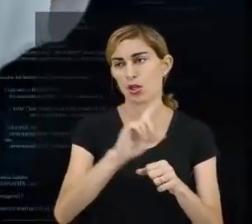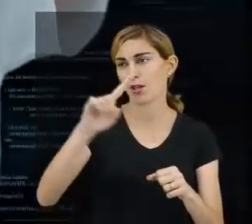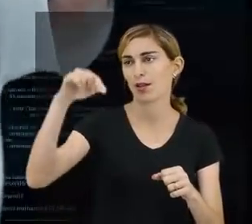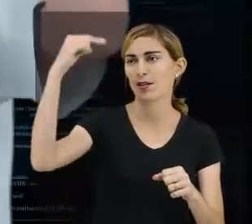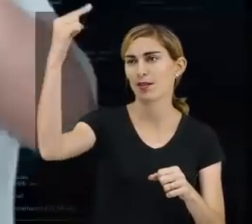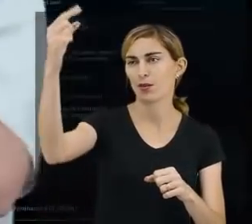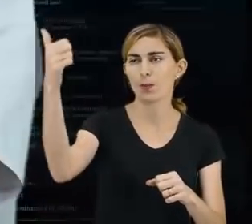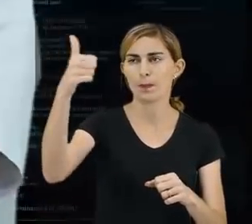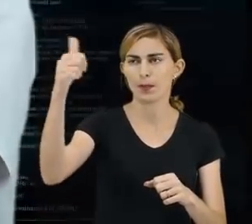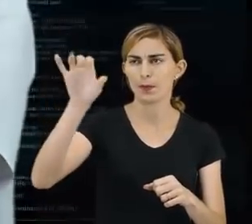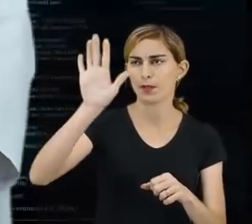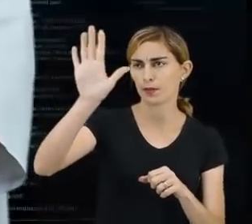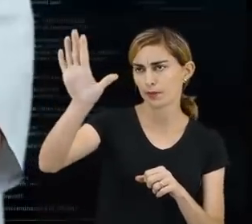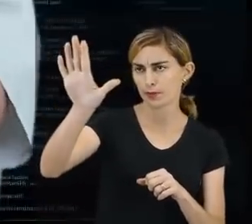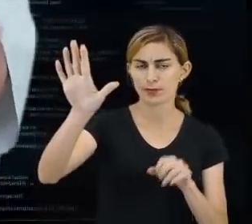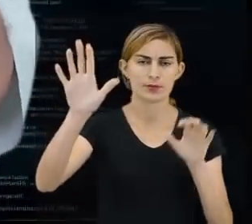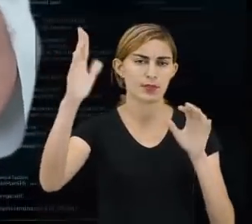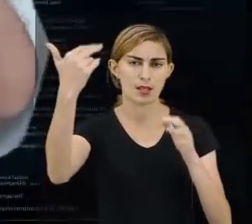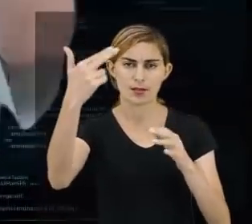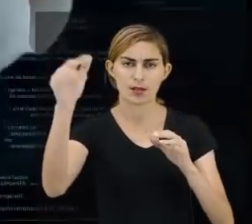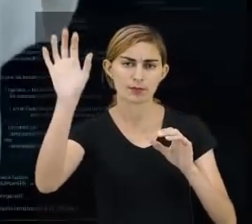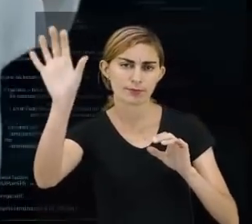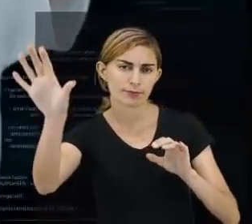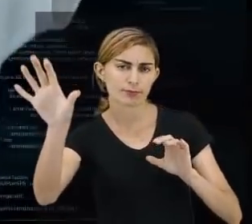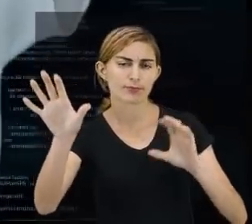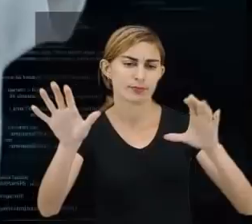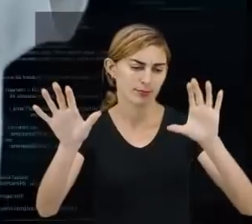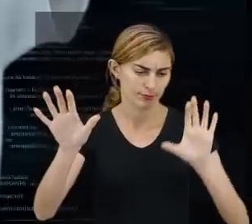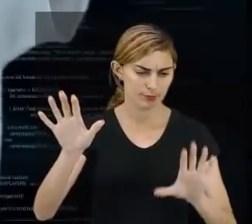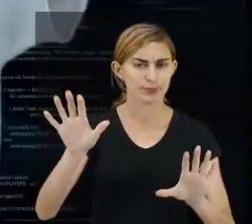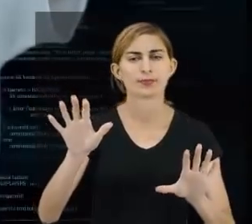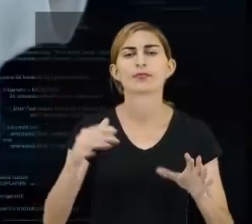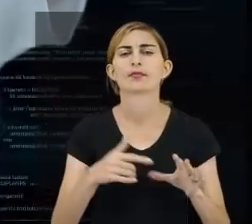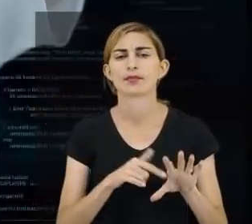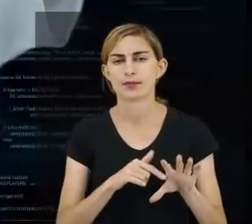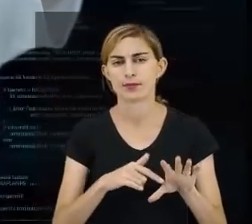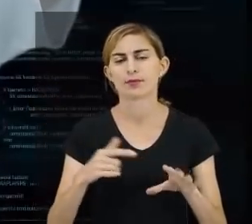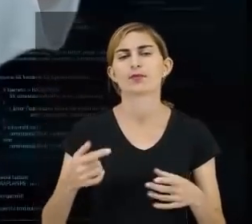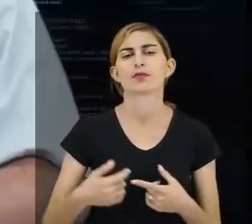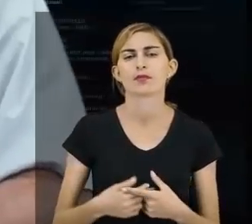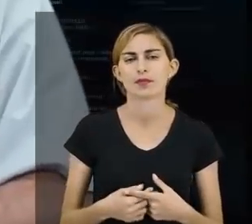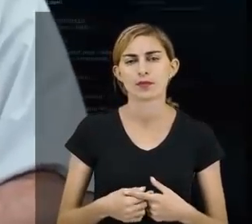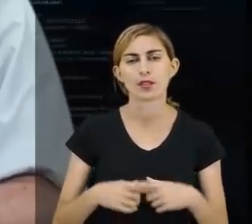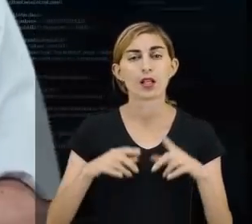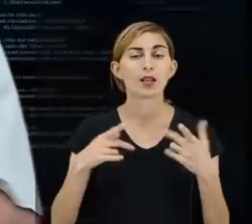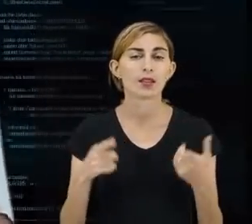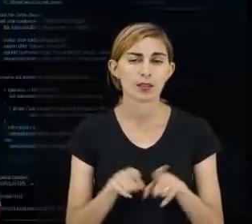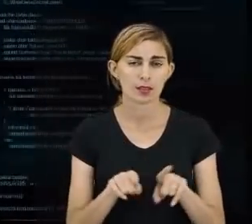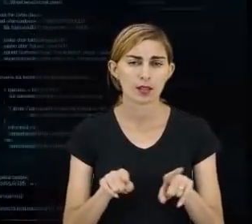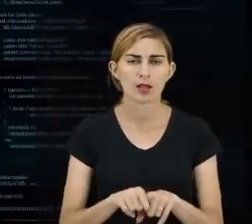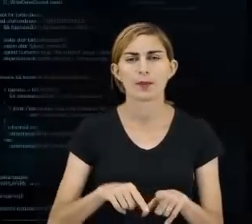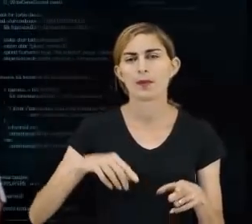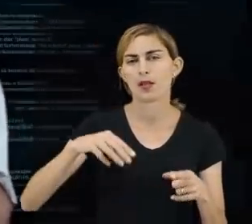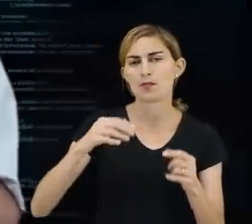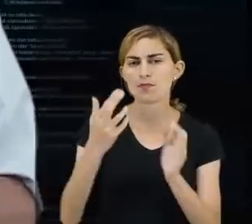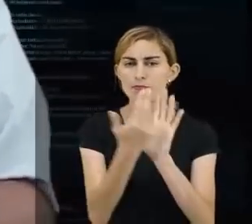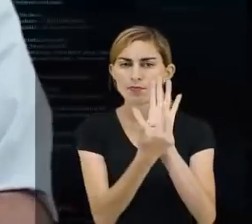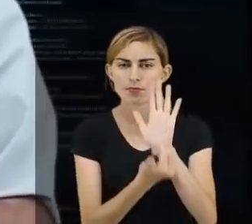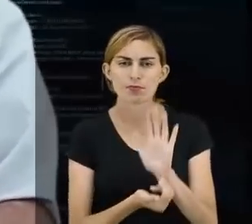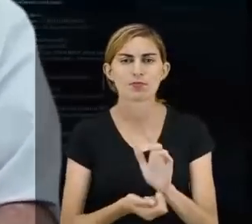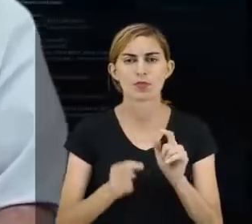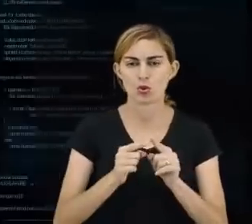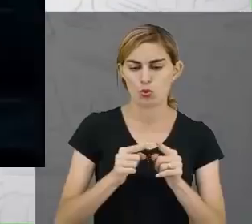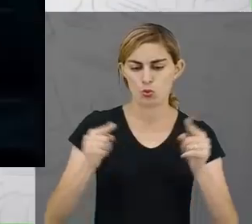elemento anterior. Então, se esse não é estático, esse é, pronto. Então, vai ser a partir dele. Propriedades de margem